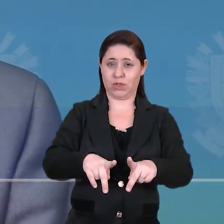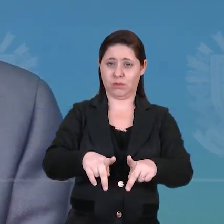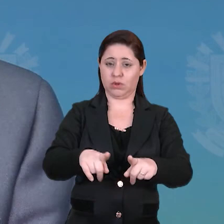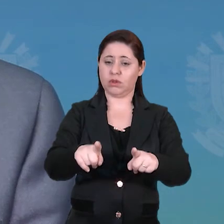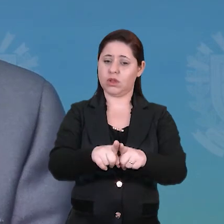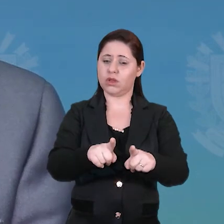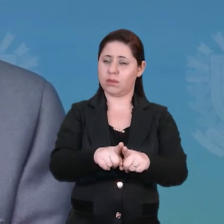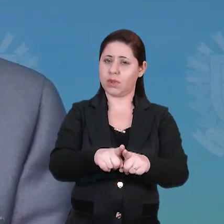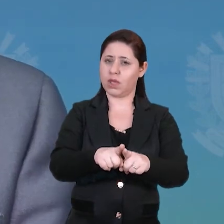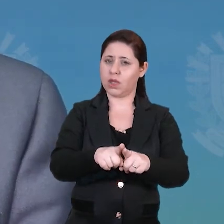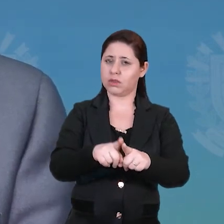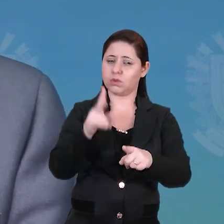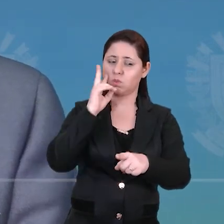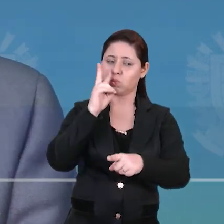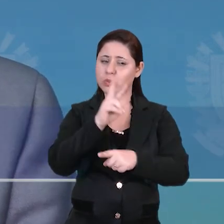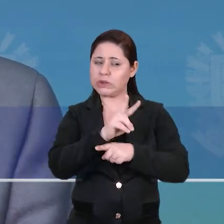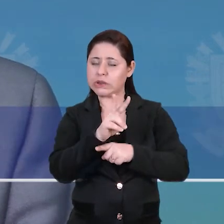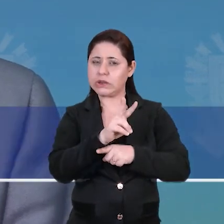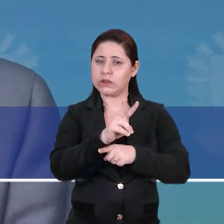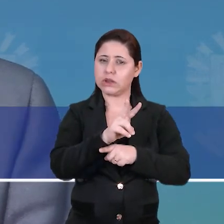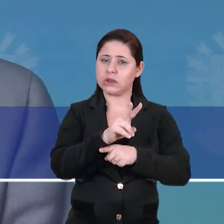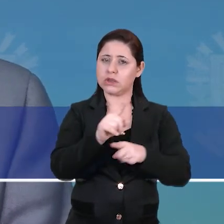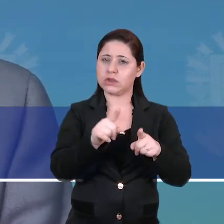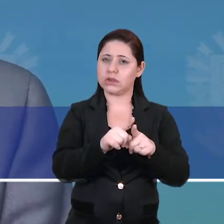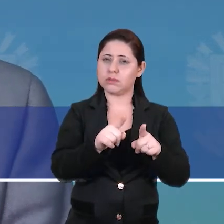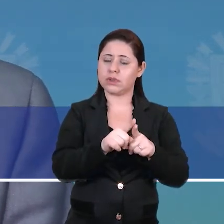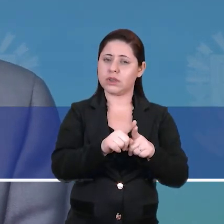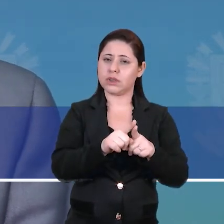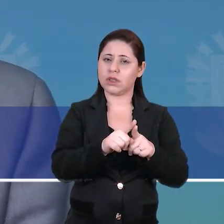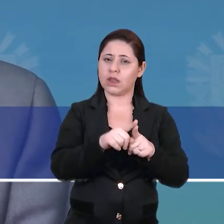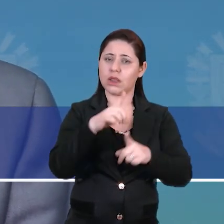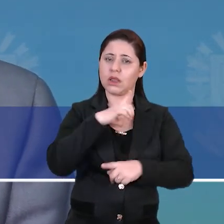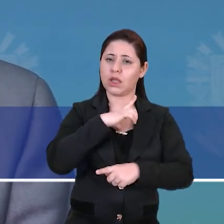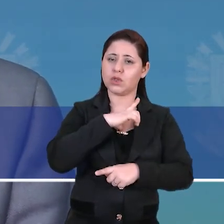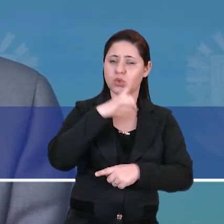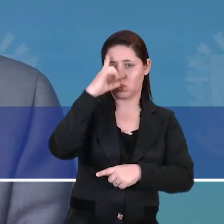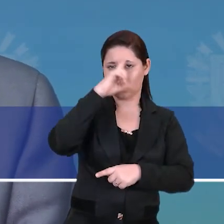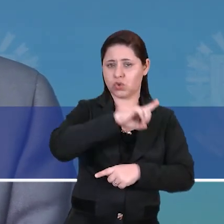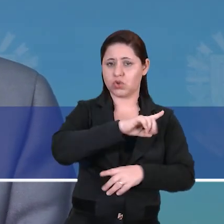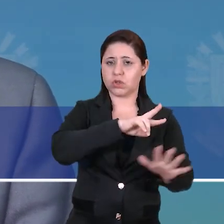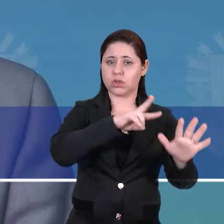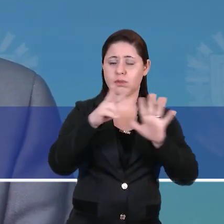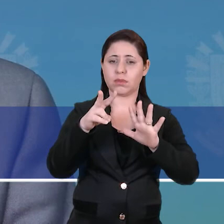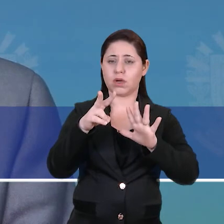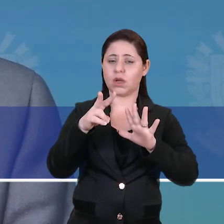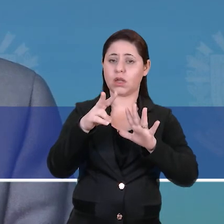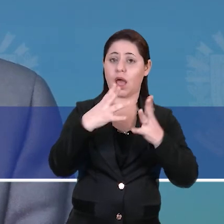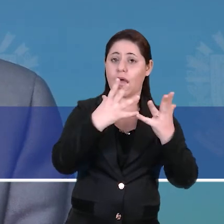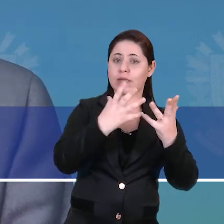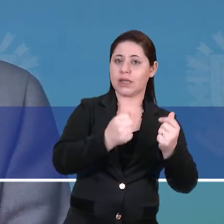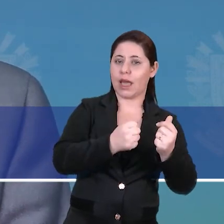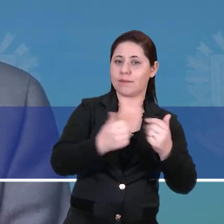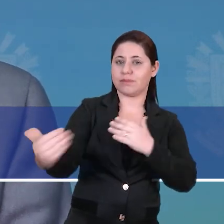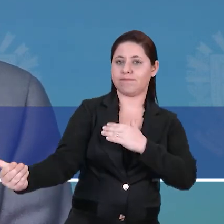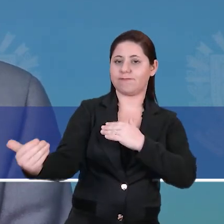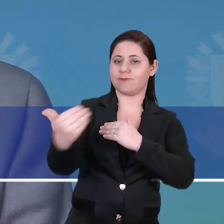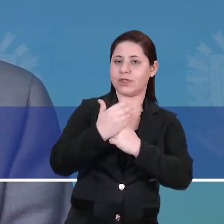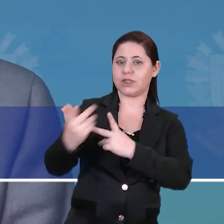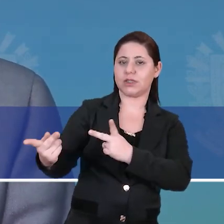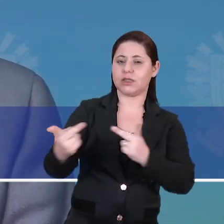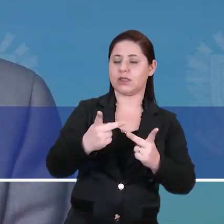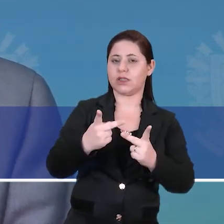sendo monitoradas e que teriam esse dia da semana para receber a visita de médico,